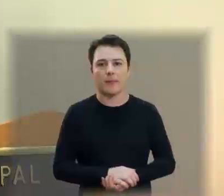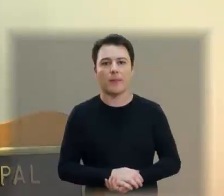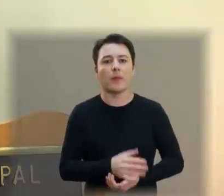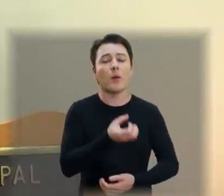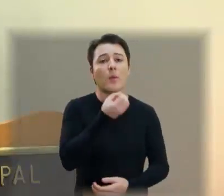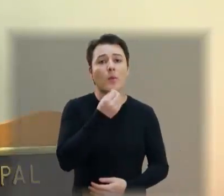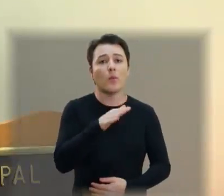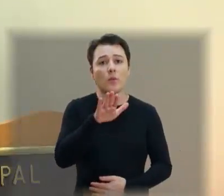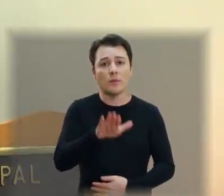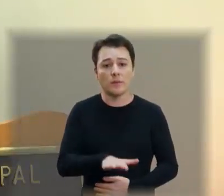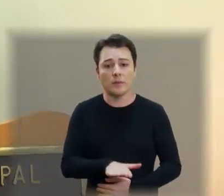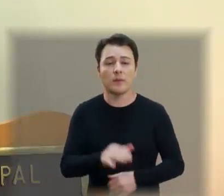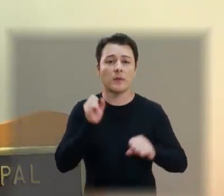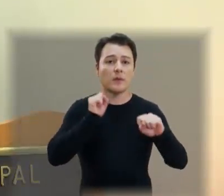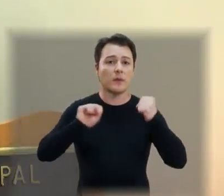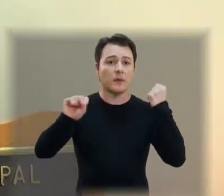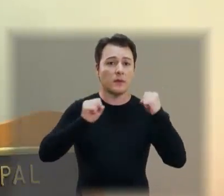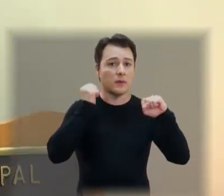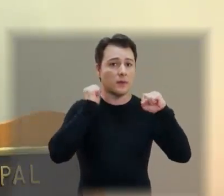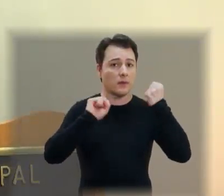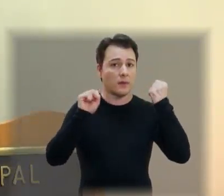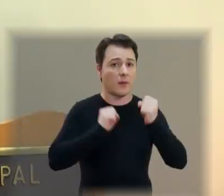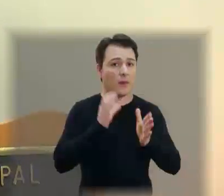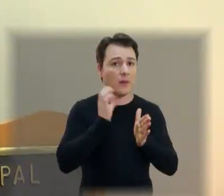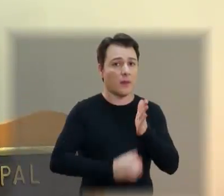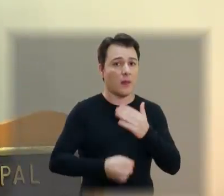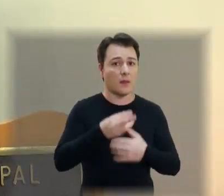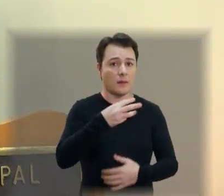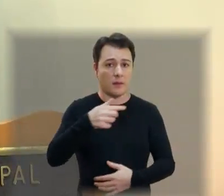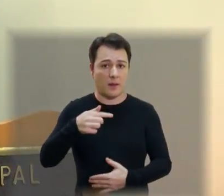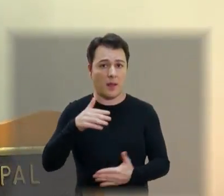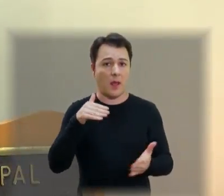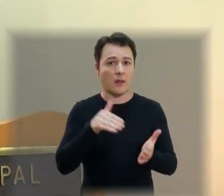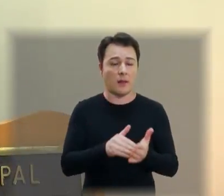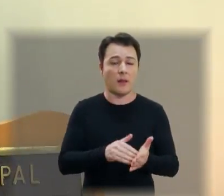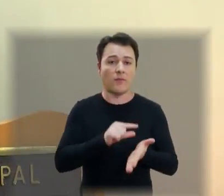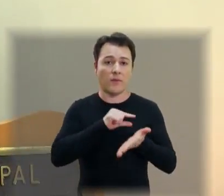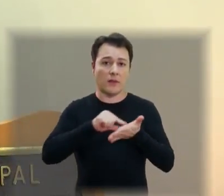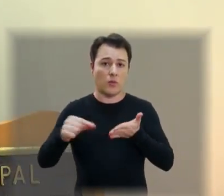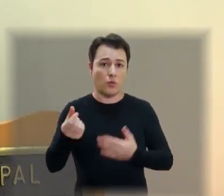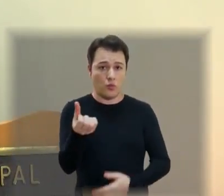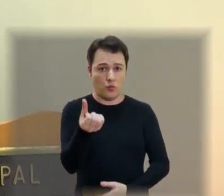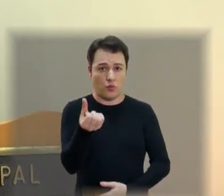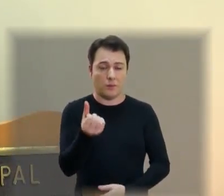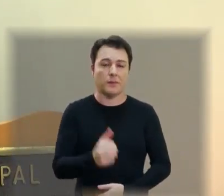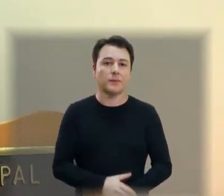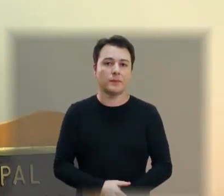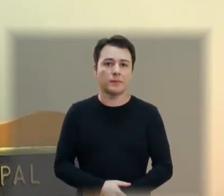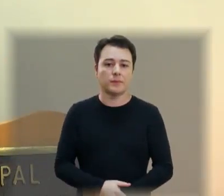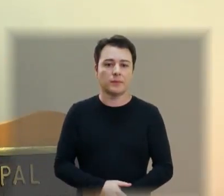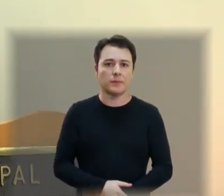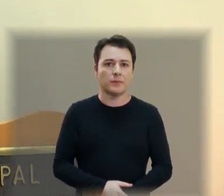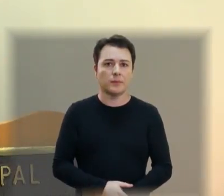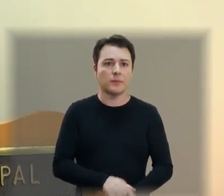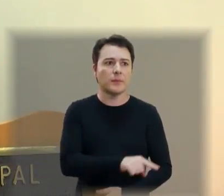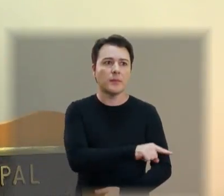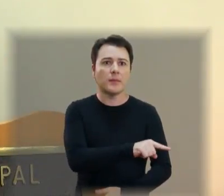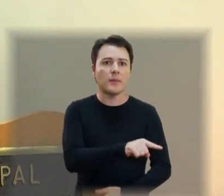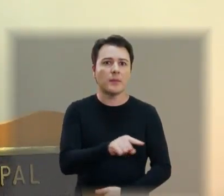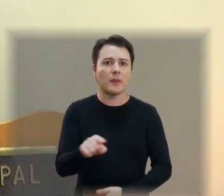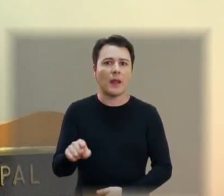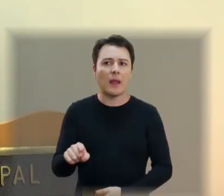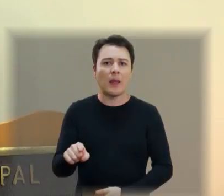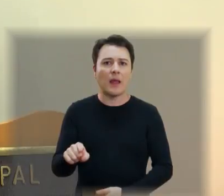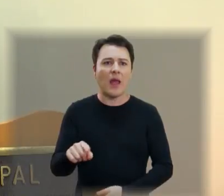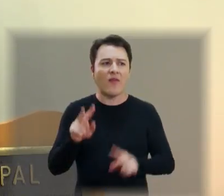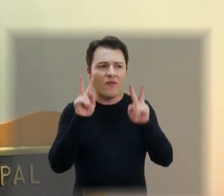tarde a todos. Salmos 37, até o verso 6. Não fique indignado por causa dos